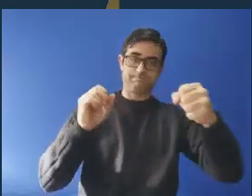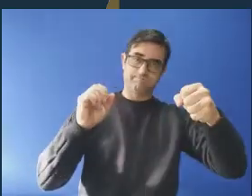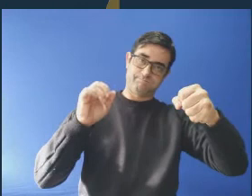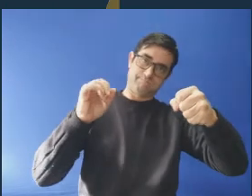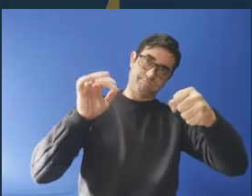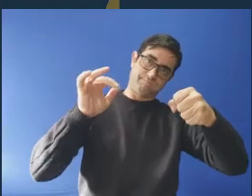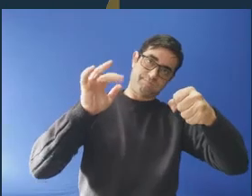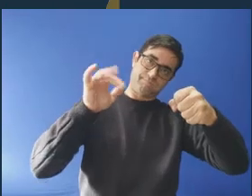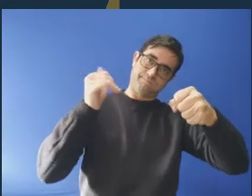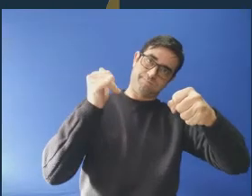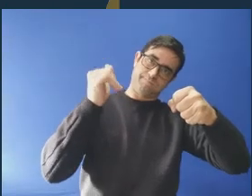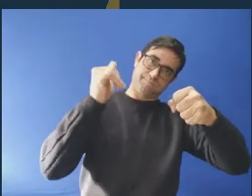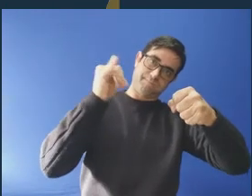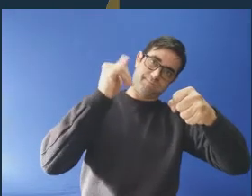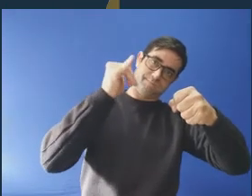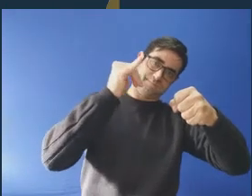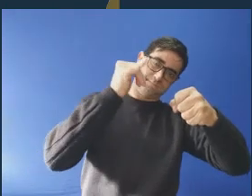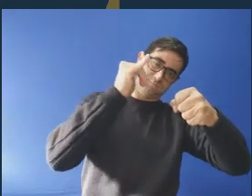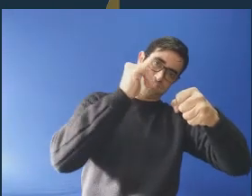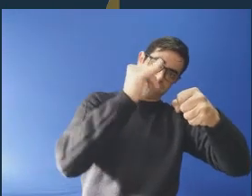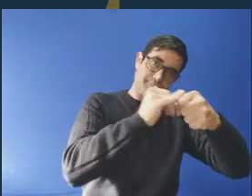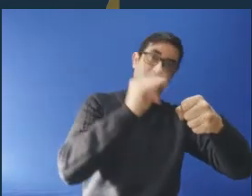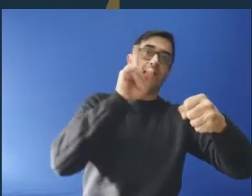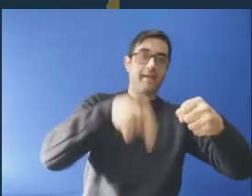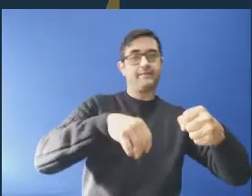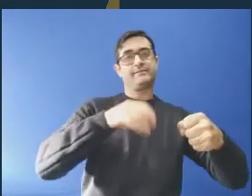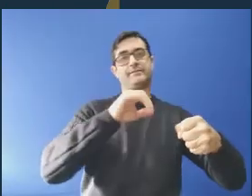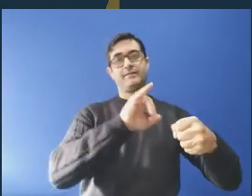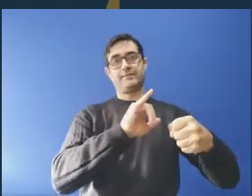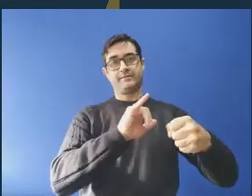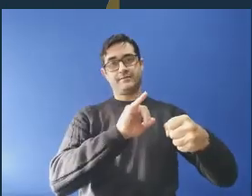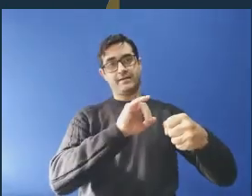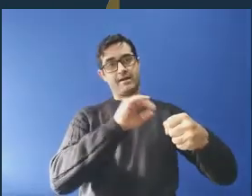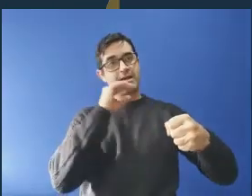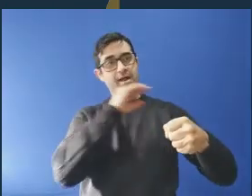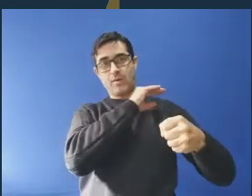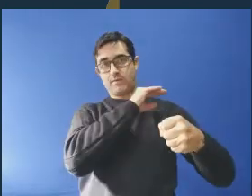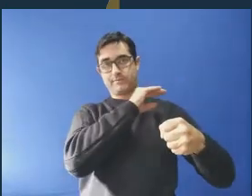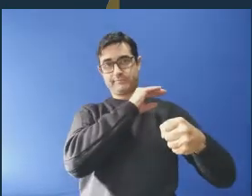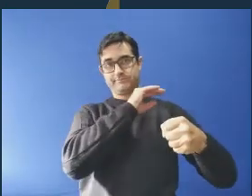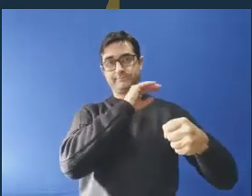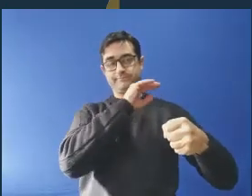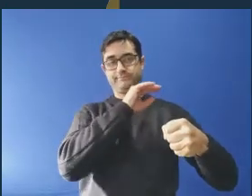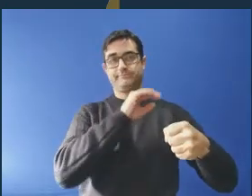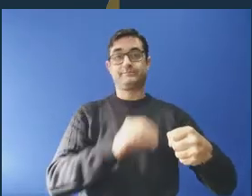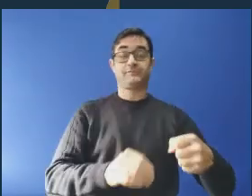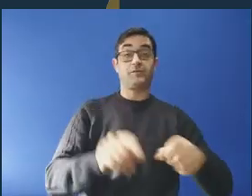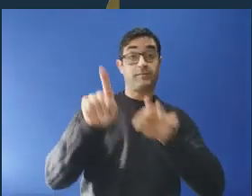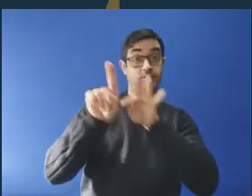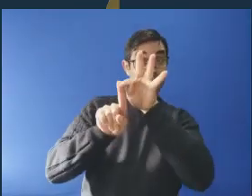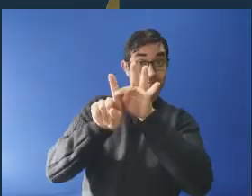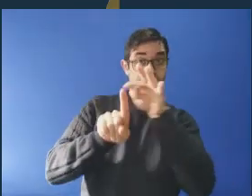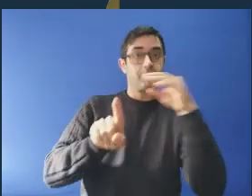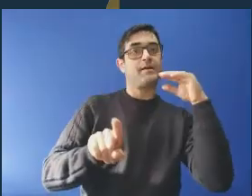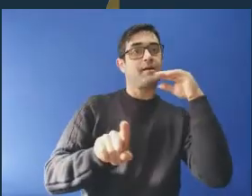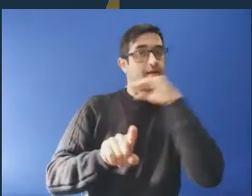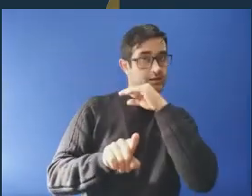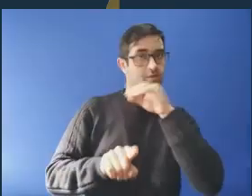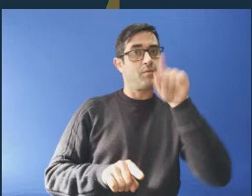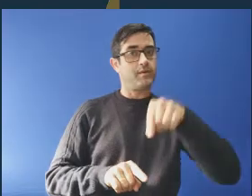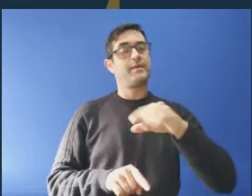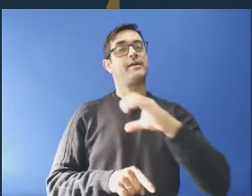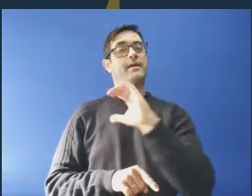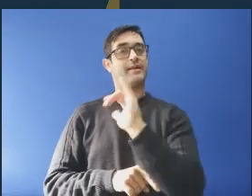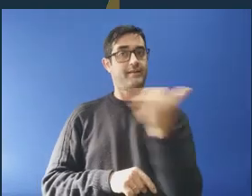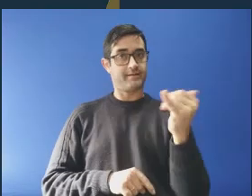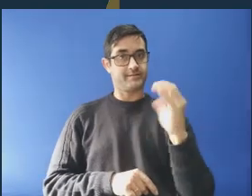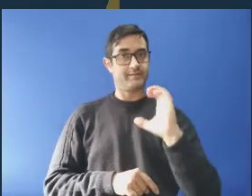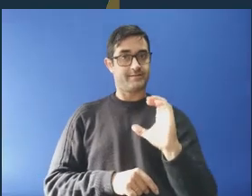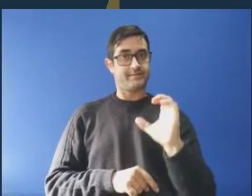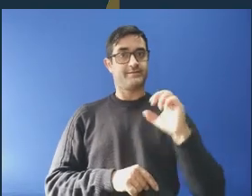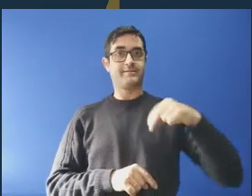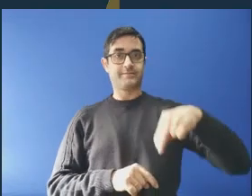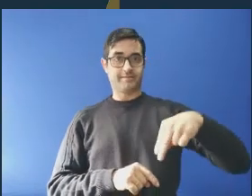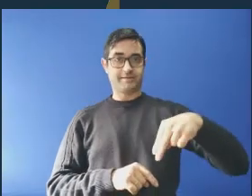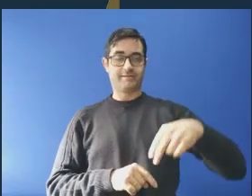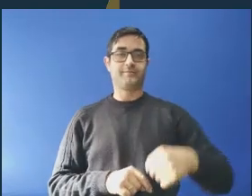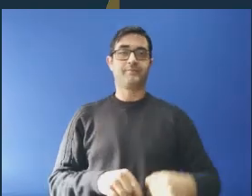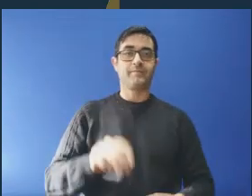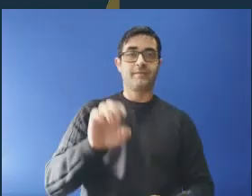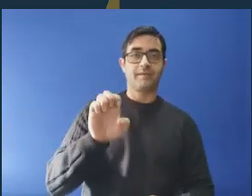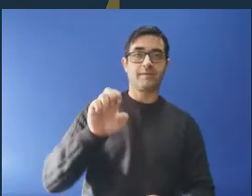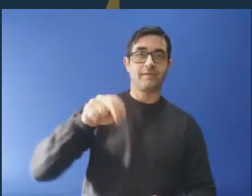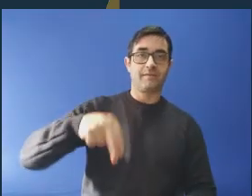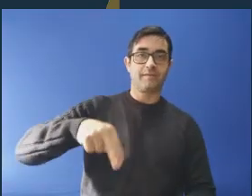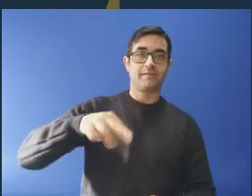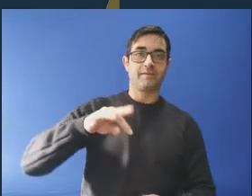um corpo para o outro, é chamada de calor. Vejam que tanto calor como temperatura são energias cinéticas, ao contrário da entalpia, que é